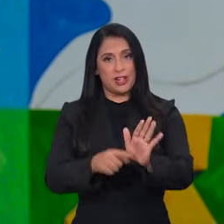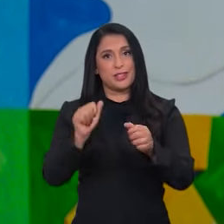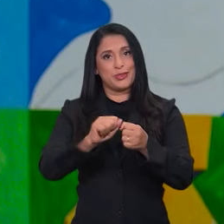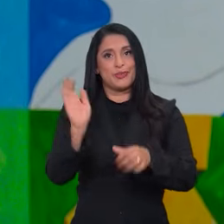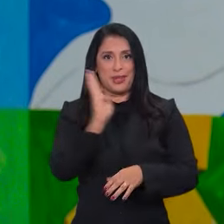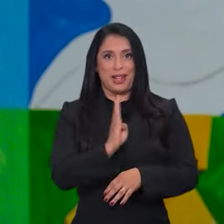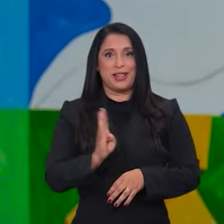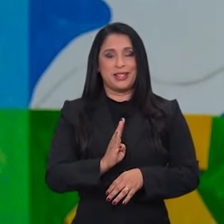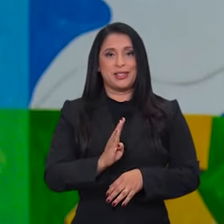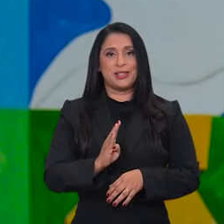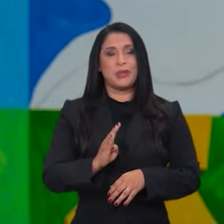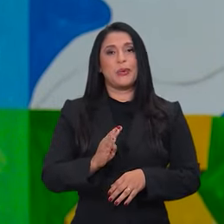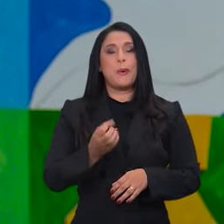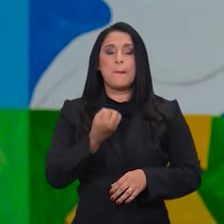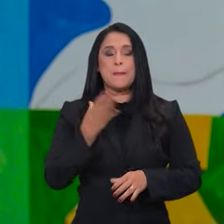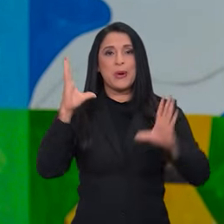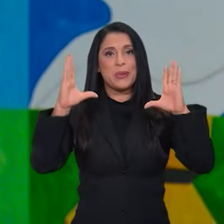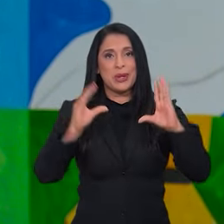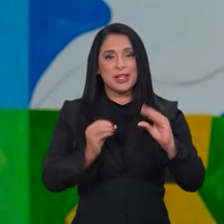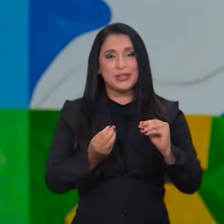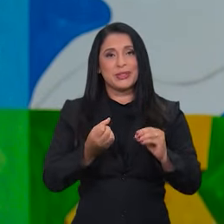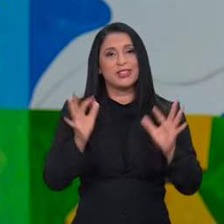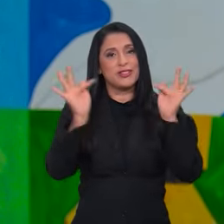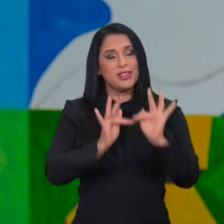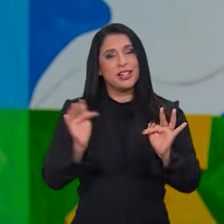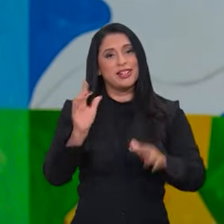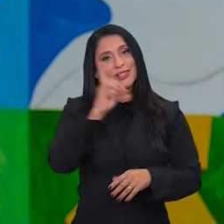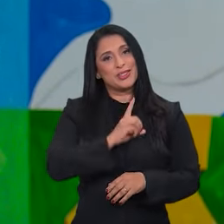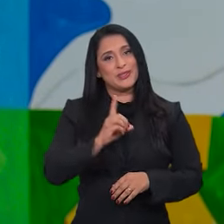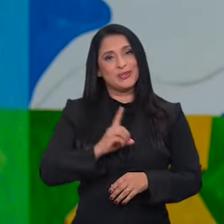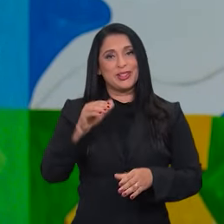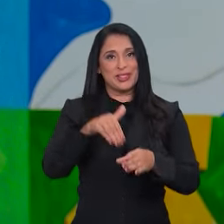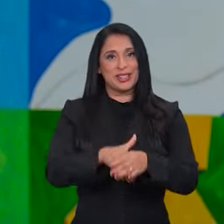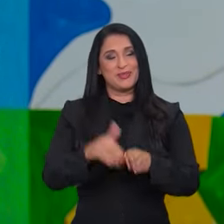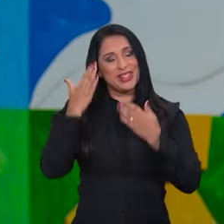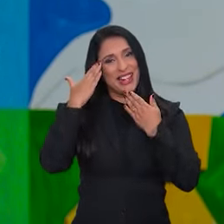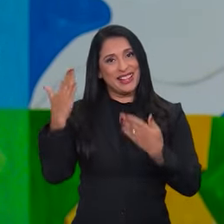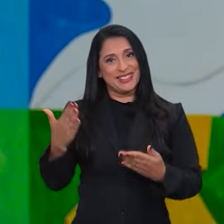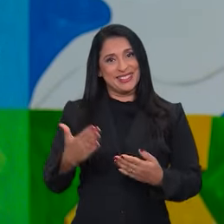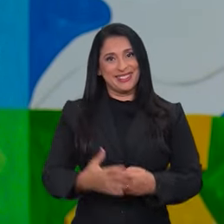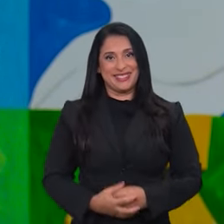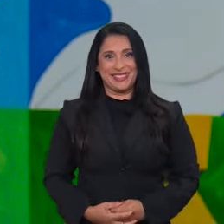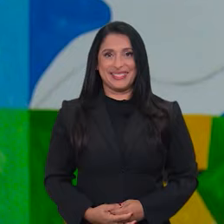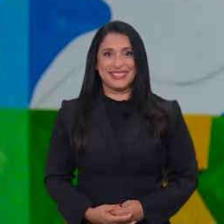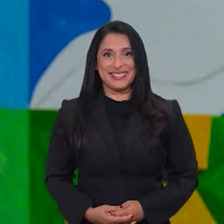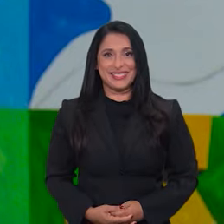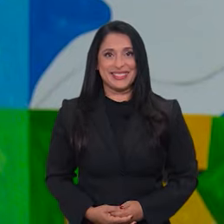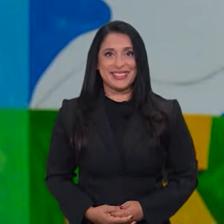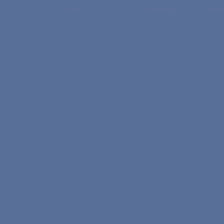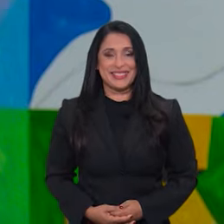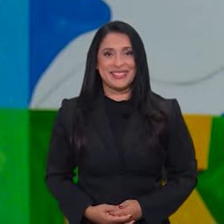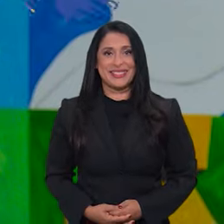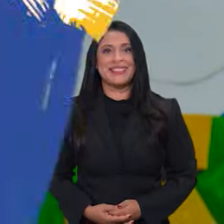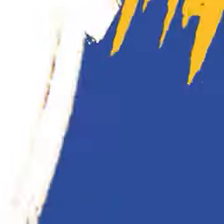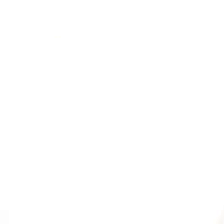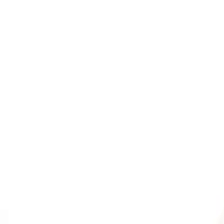gesto faz o Brasil tenha uma excelente noite e um feliz domingo de eleições muito obrigada